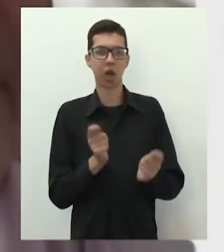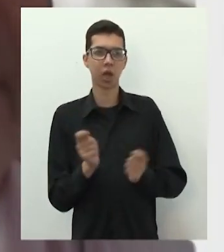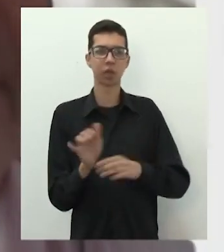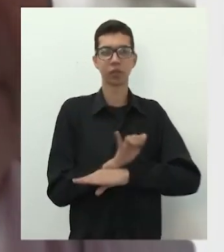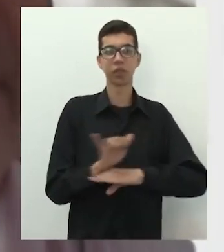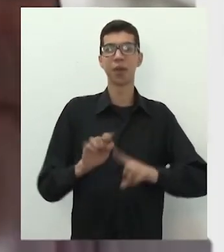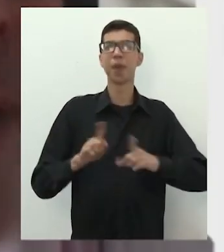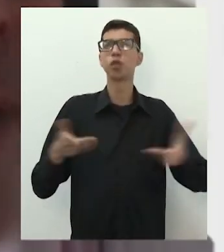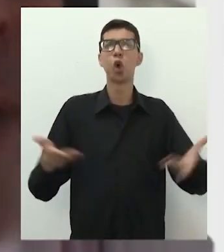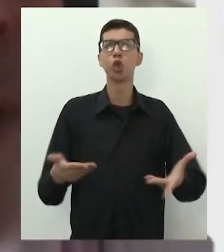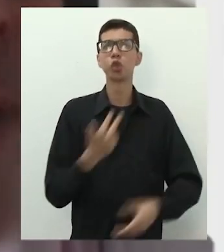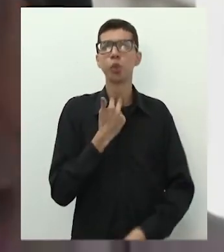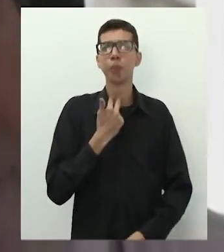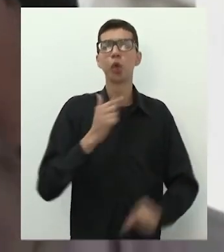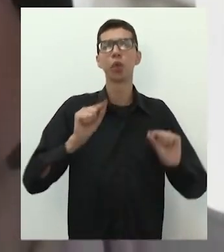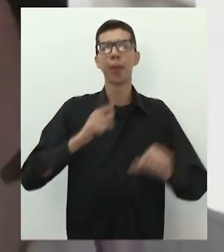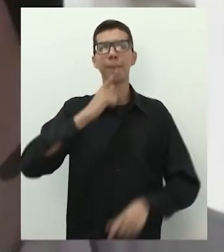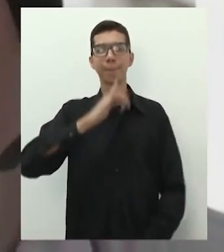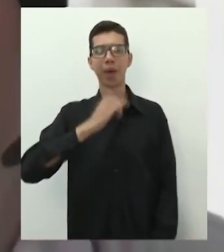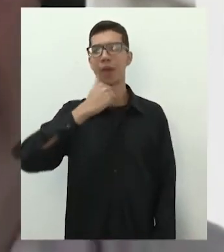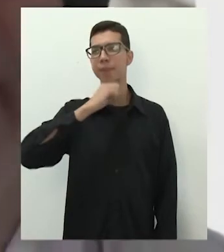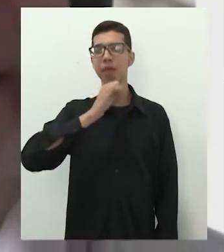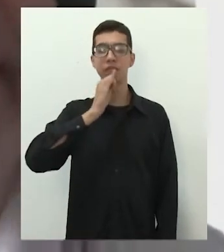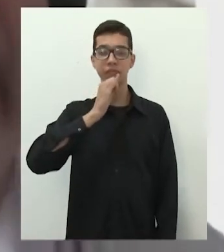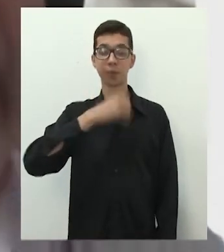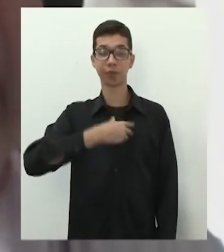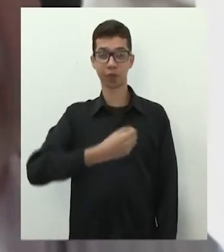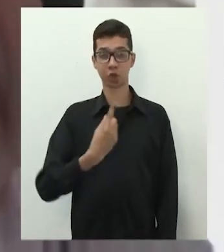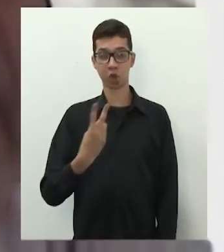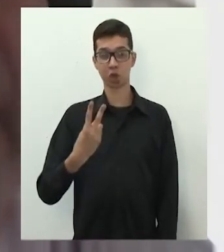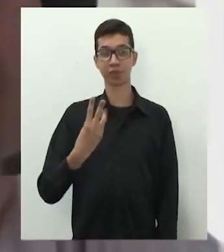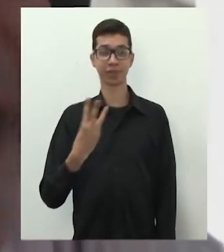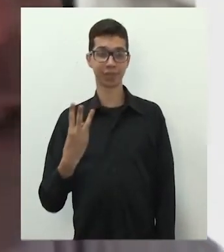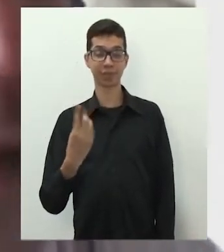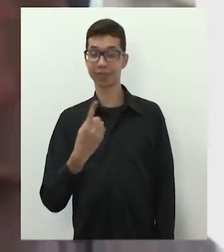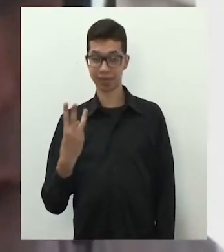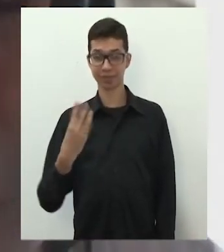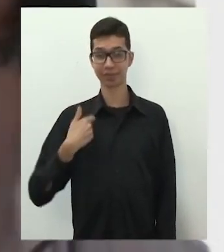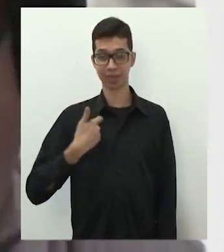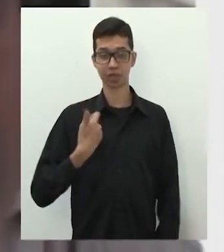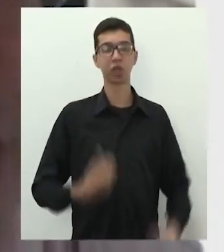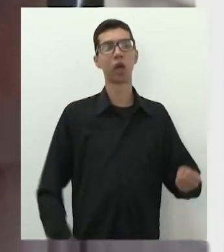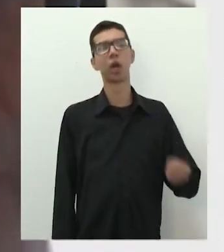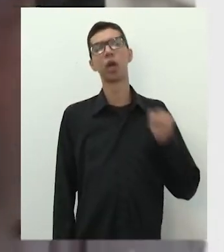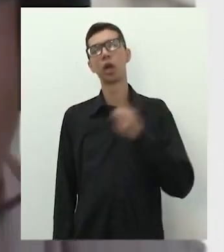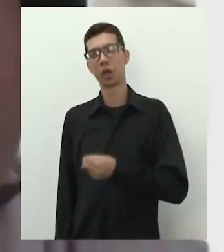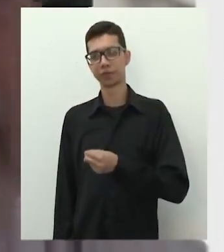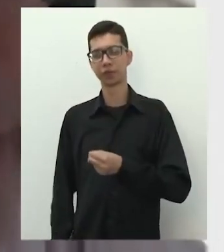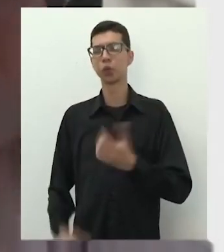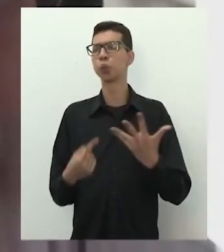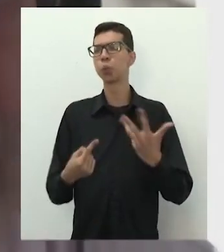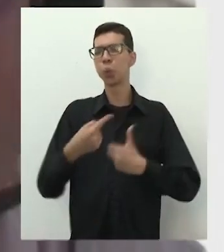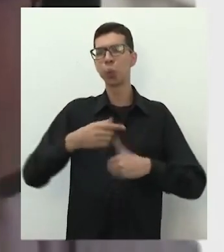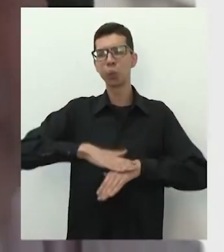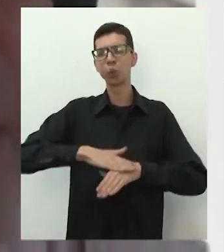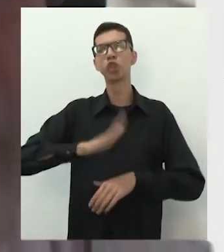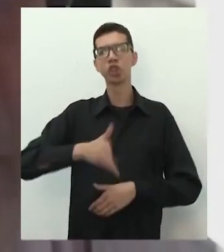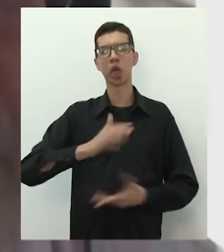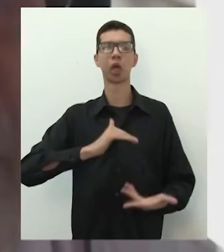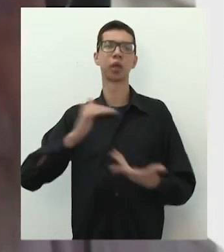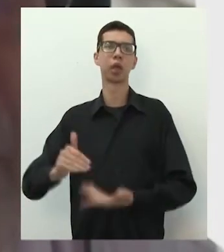eu compartilho com vocês, professores, na minha concepção, era para nós termos uma infância mais regrada,